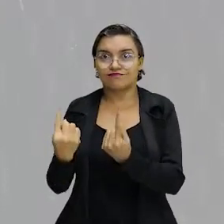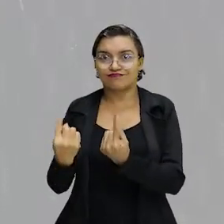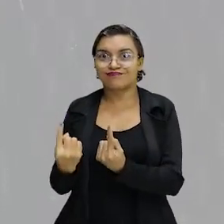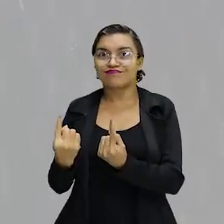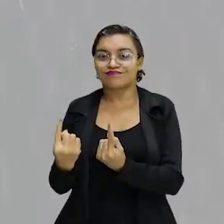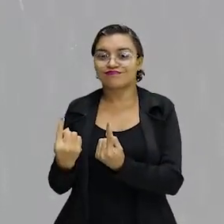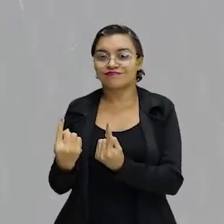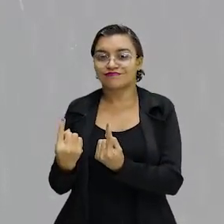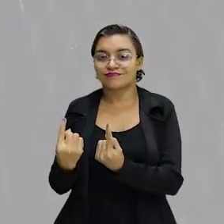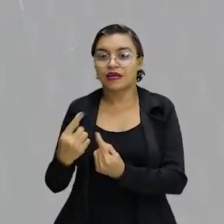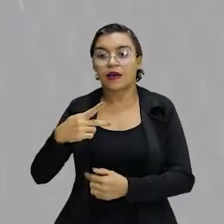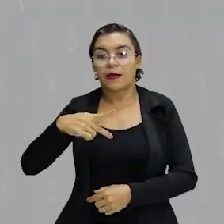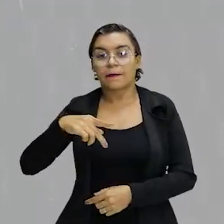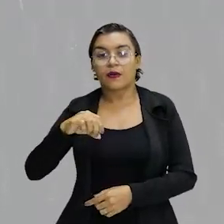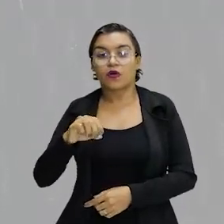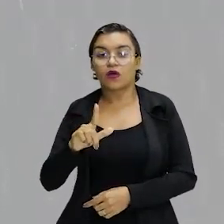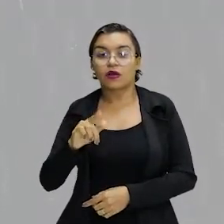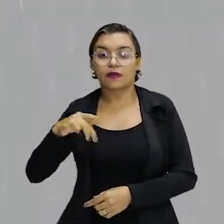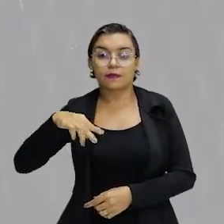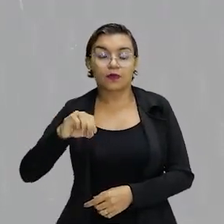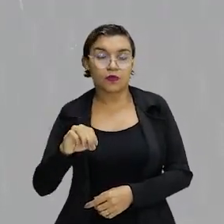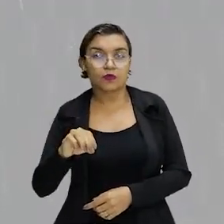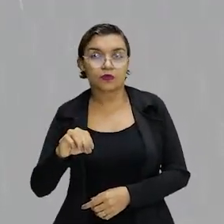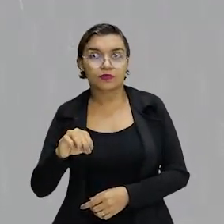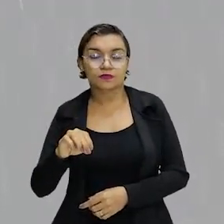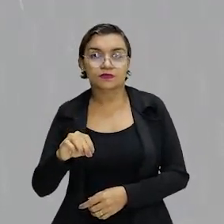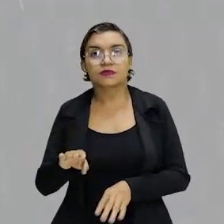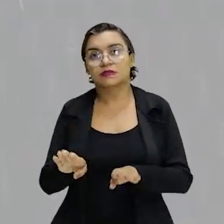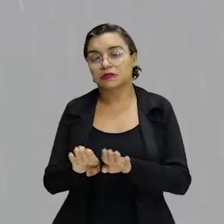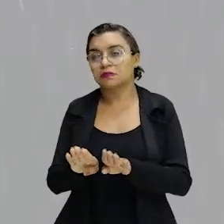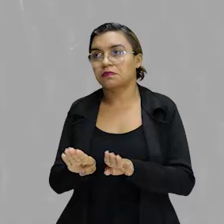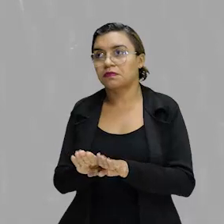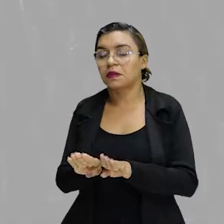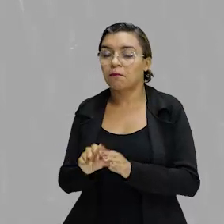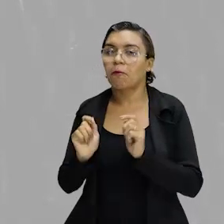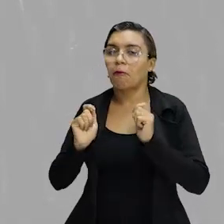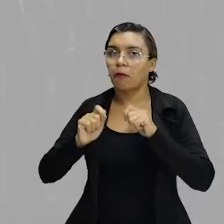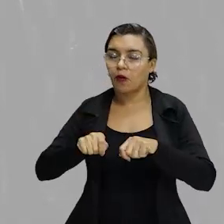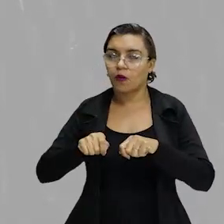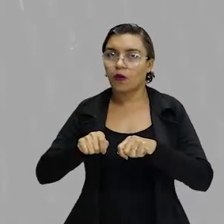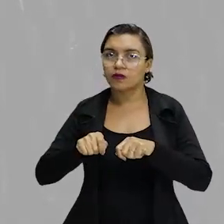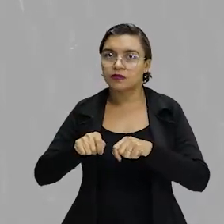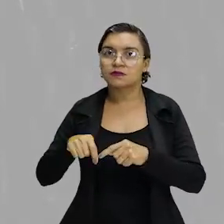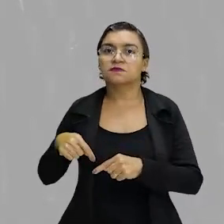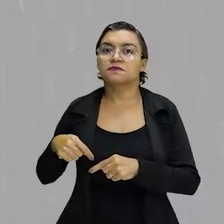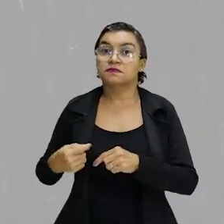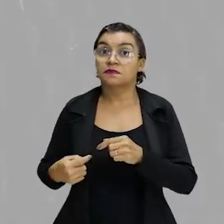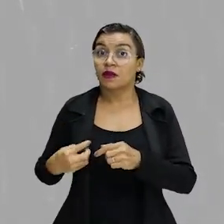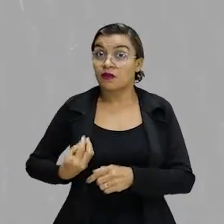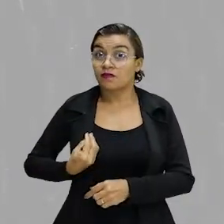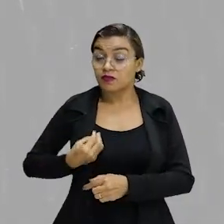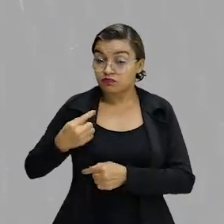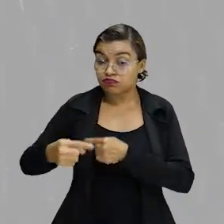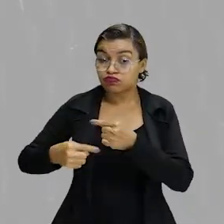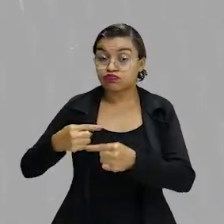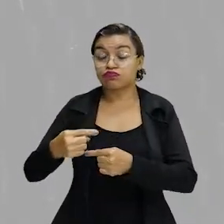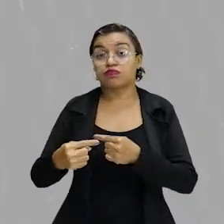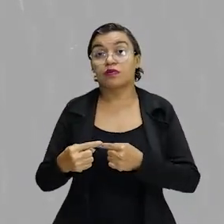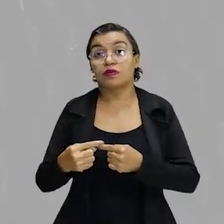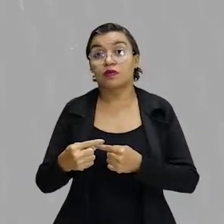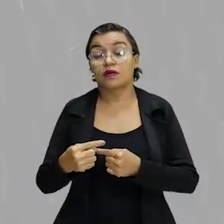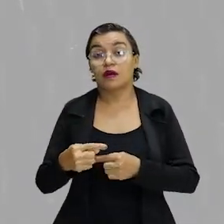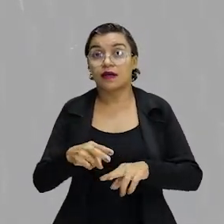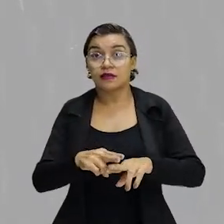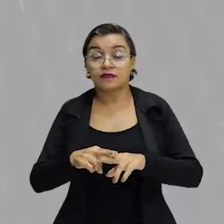um pólipo, que é do grupo dos quinidários. Então, eles podem nascer por meio de